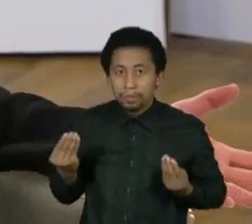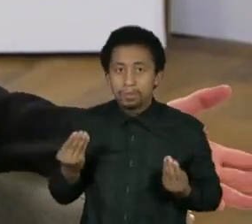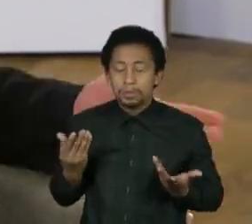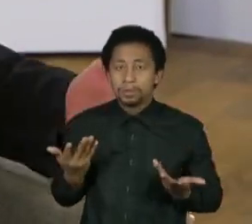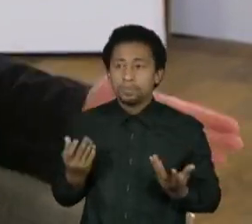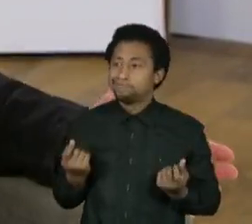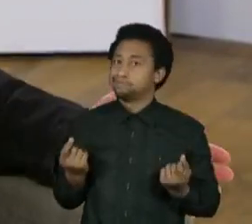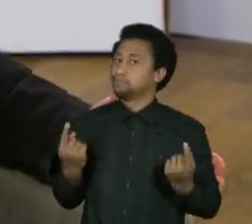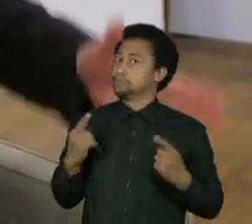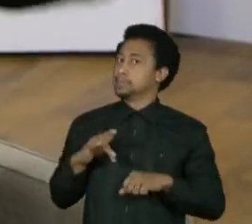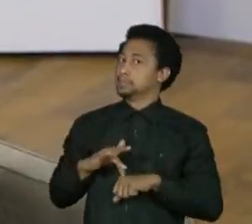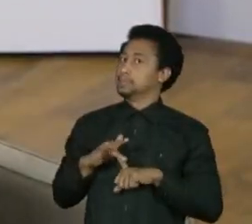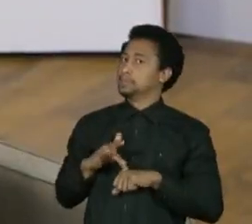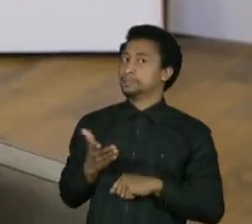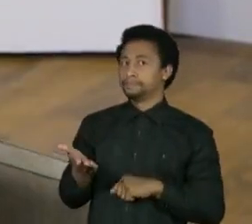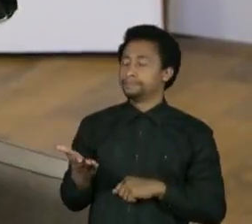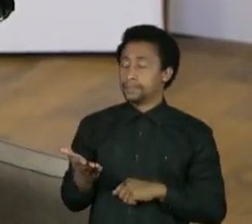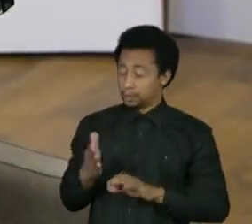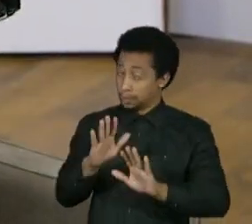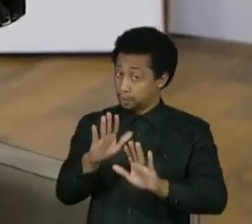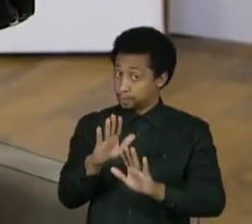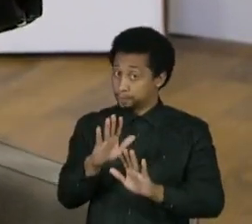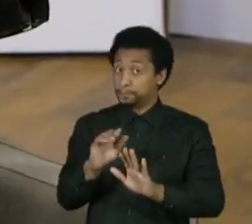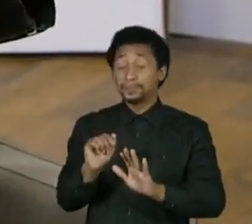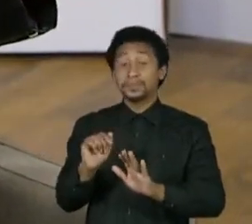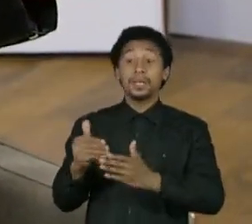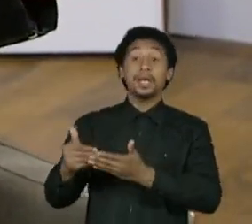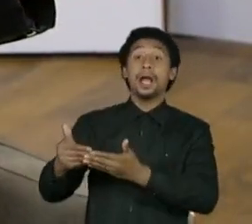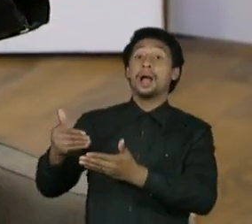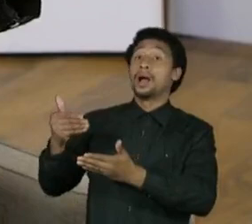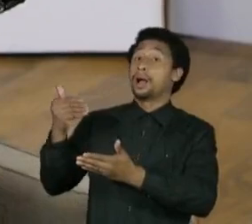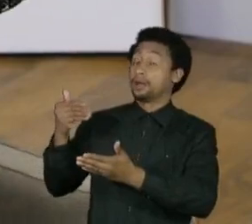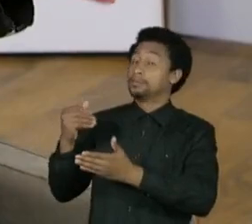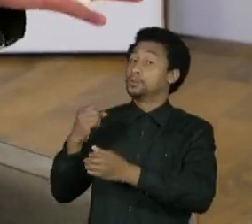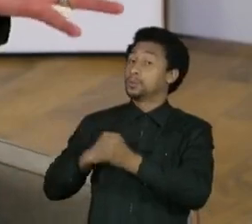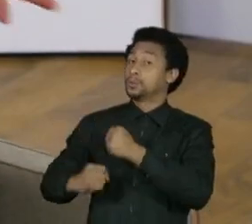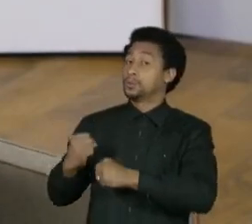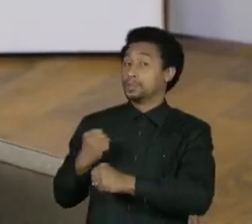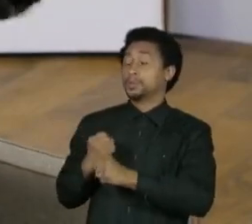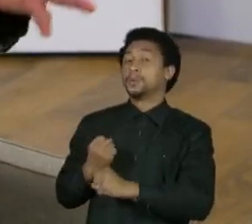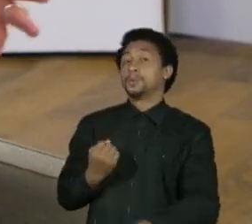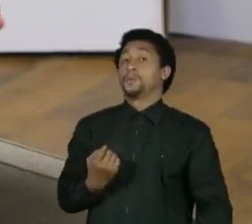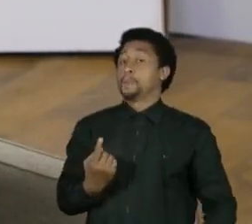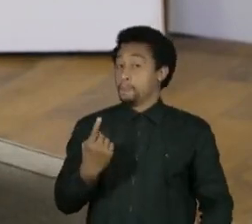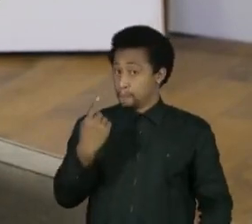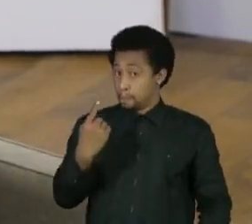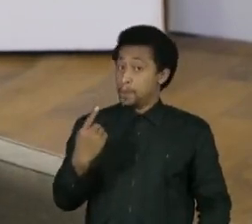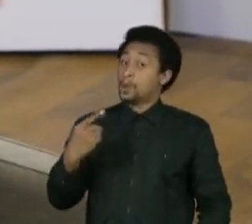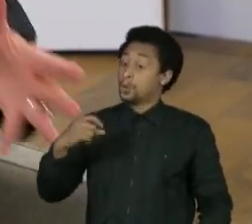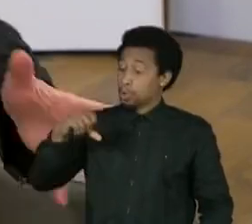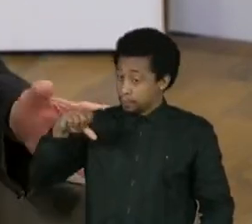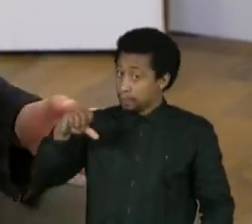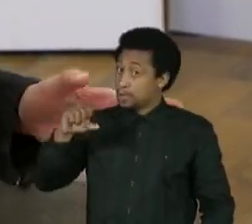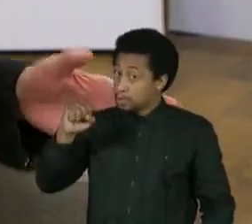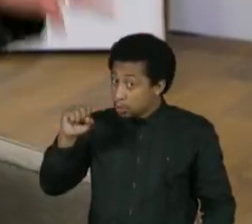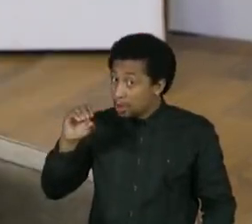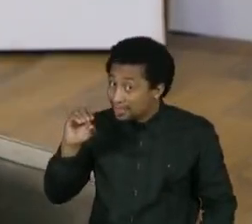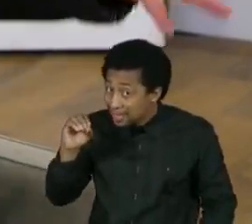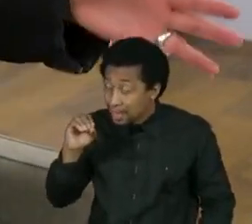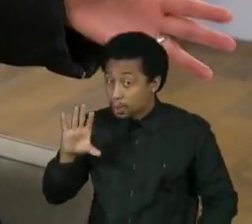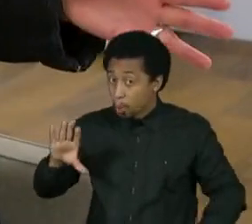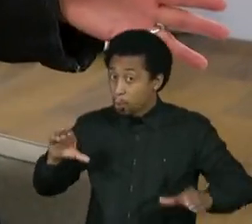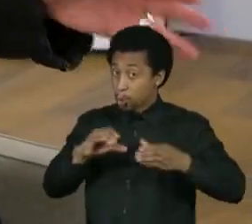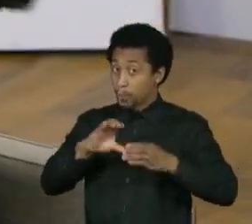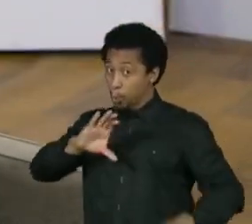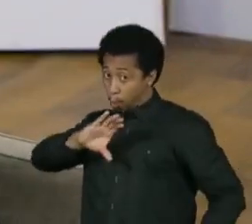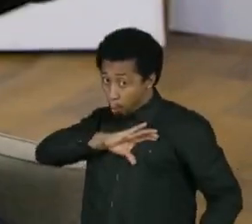porque assim, eu tenho certeza que se fosse na época dos anos 80, democracia corintiana, não precisa nem ser a democracia corintiana,